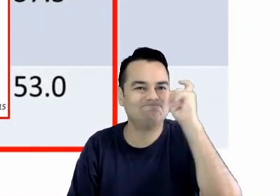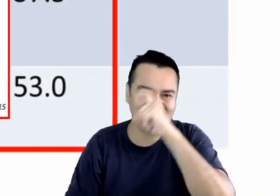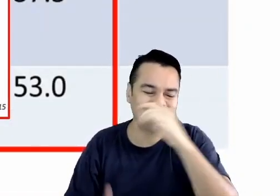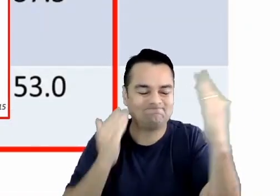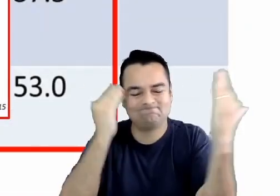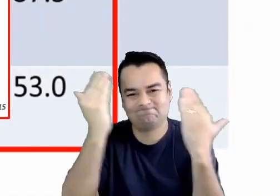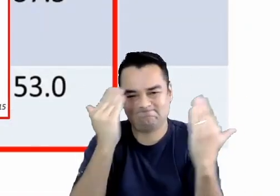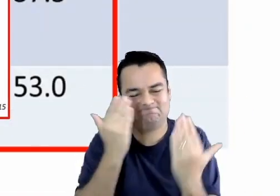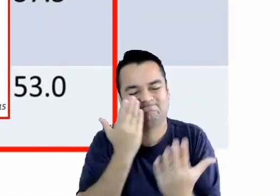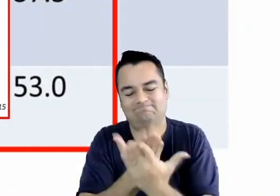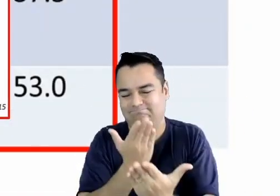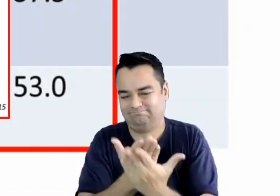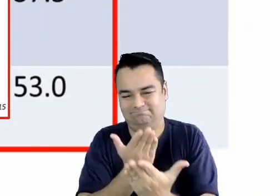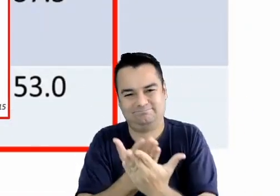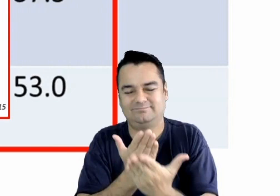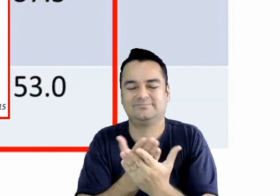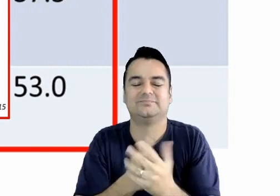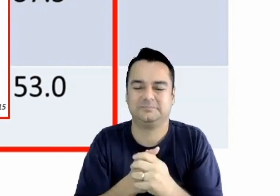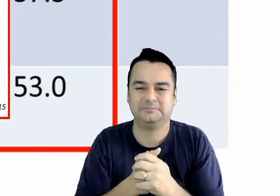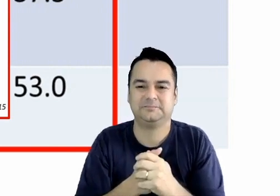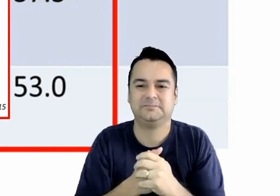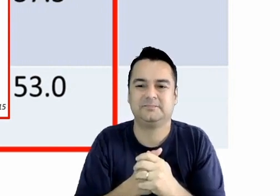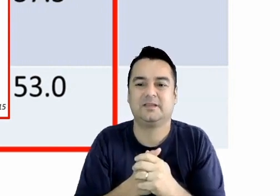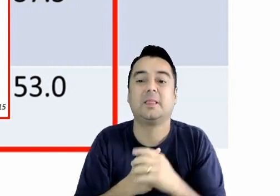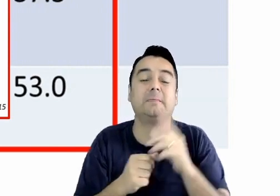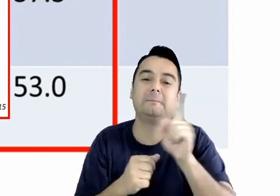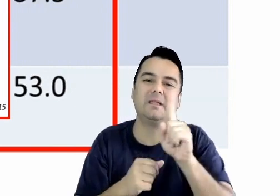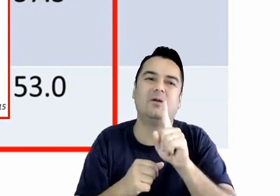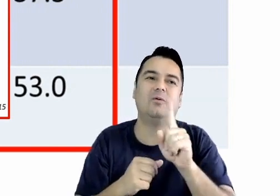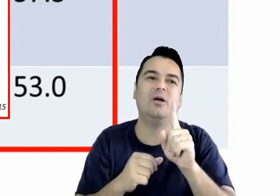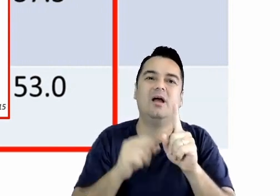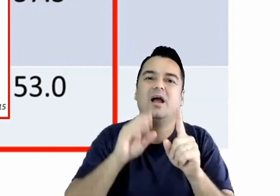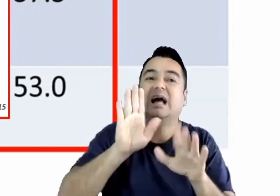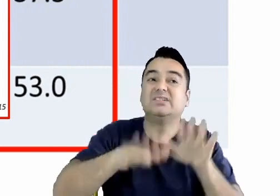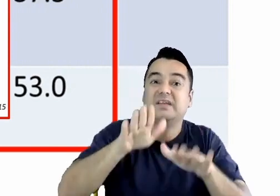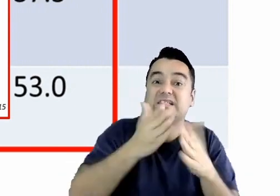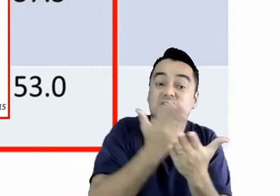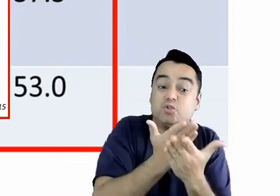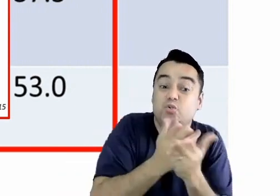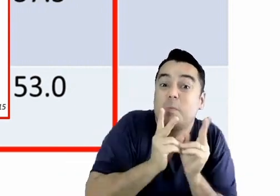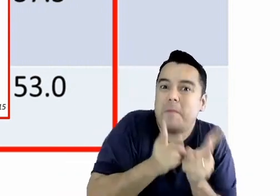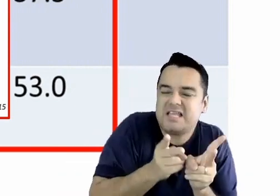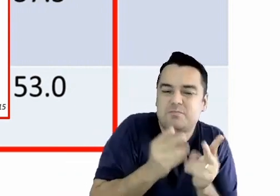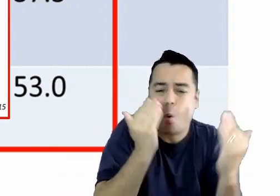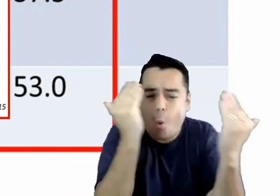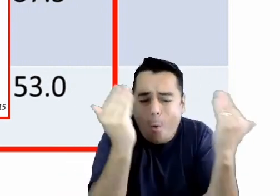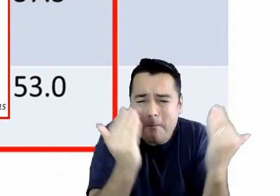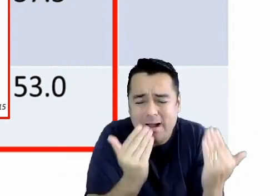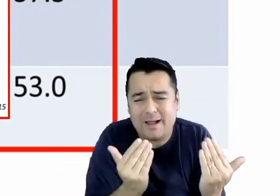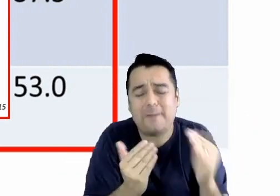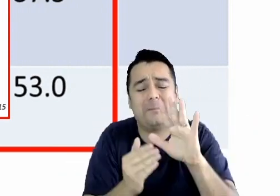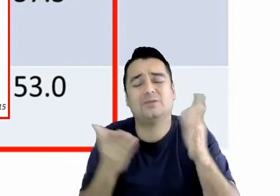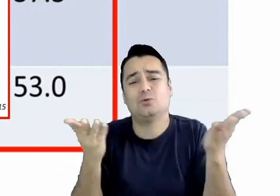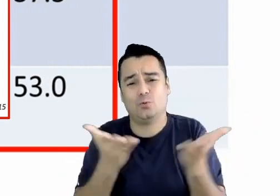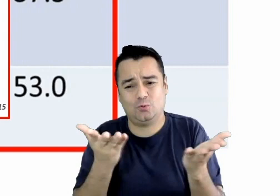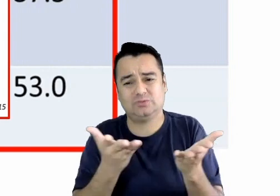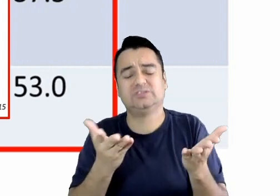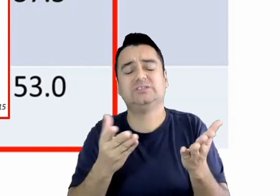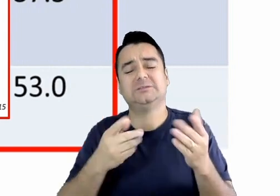lado a lado e não braços de um mesmo estudo. Mas hoje em dia é algo que a